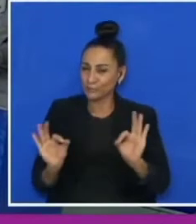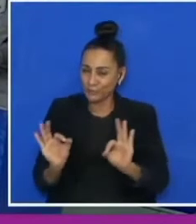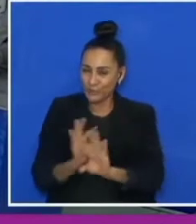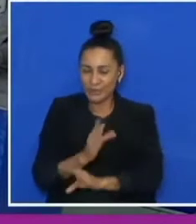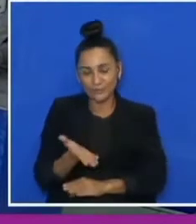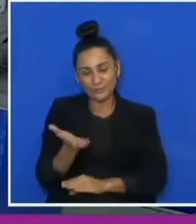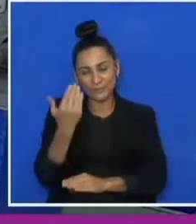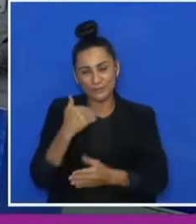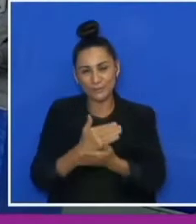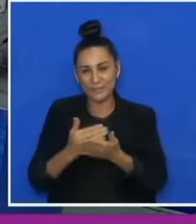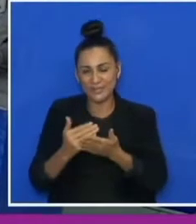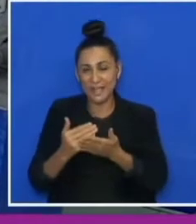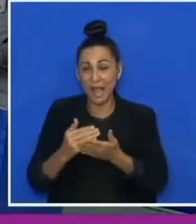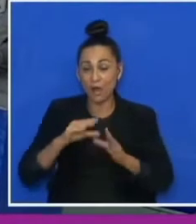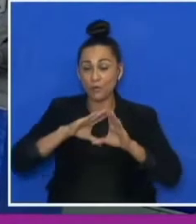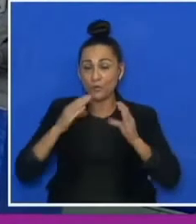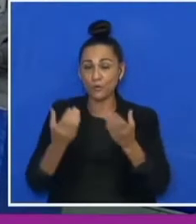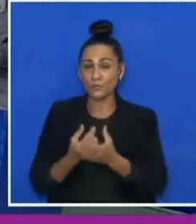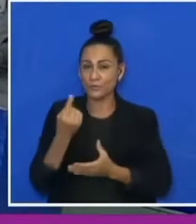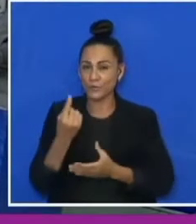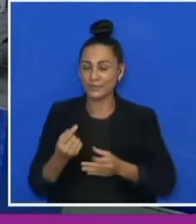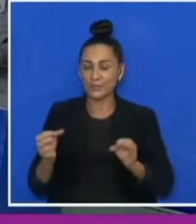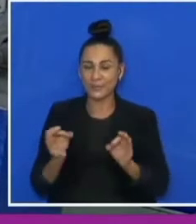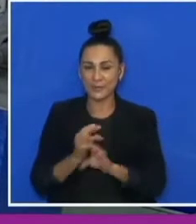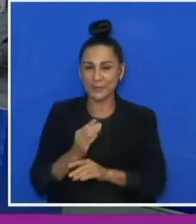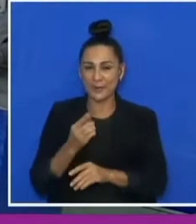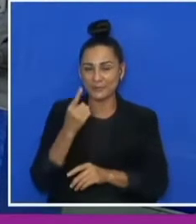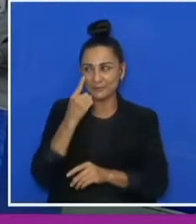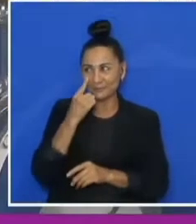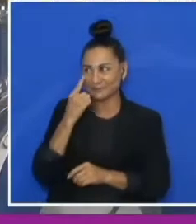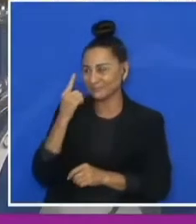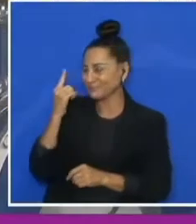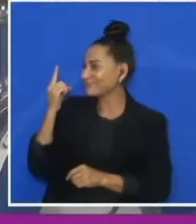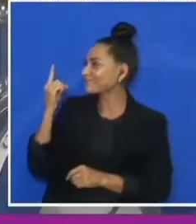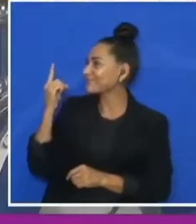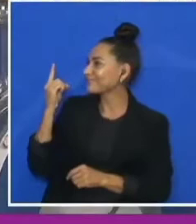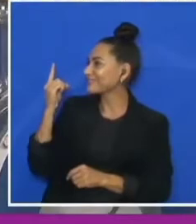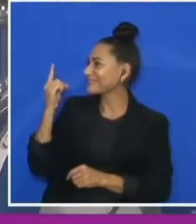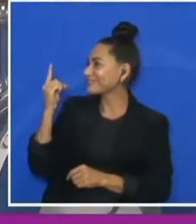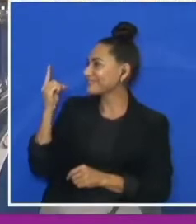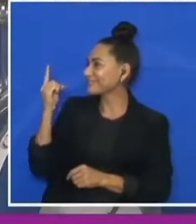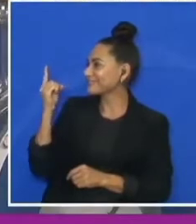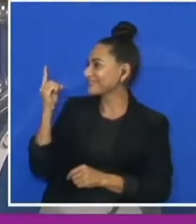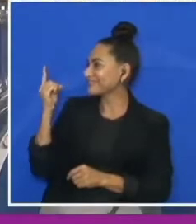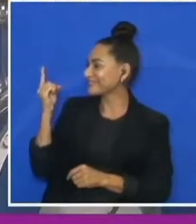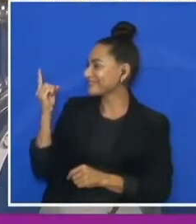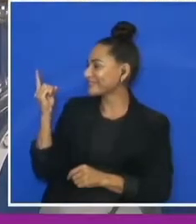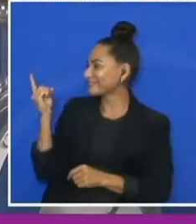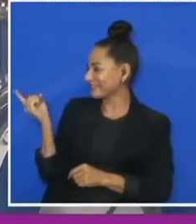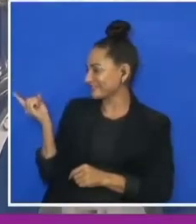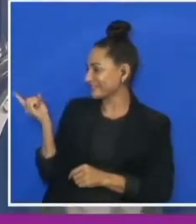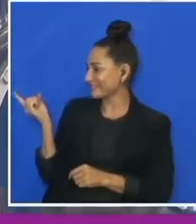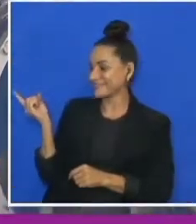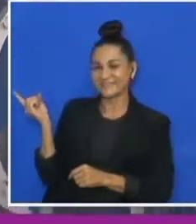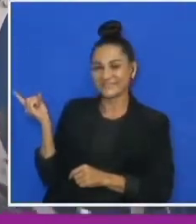pronto, vamos começar! Nosso globo número 1 está preparado, bolas posicionadas,